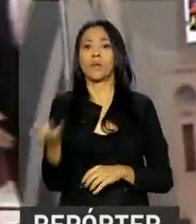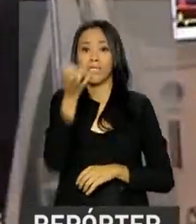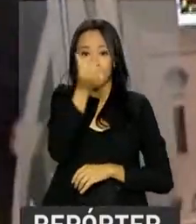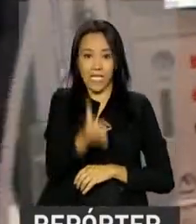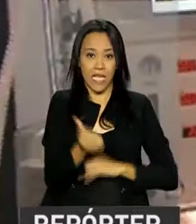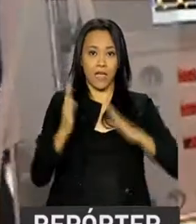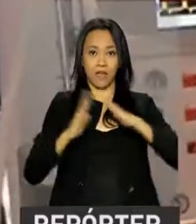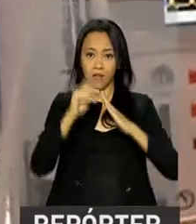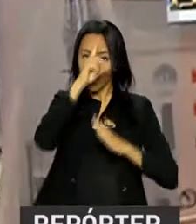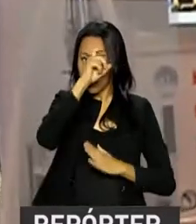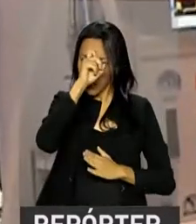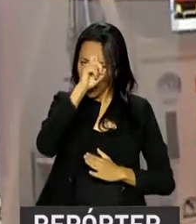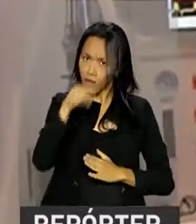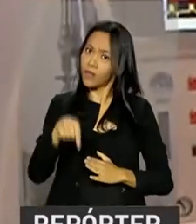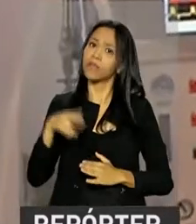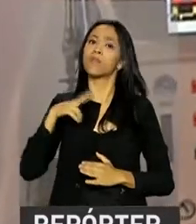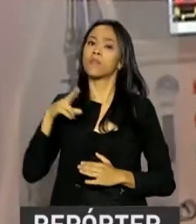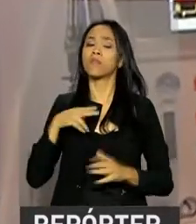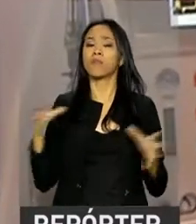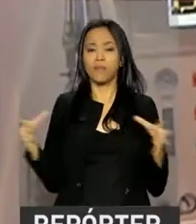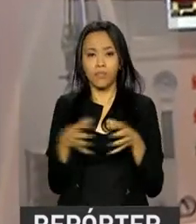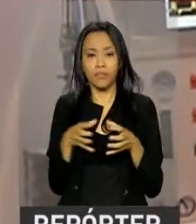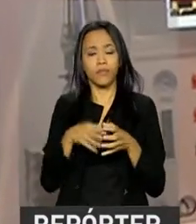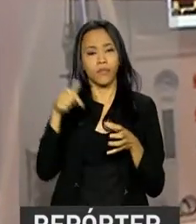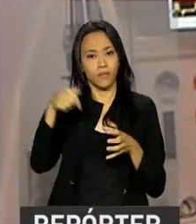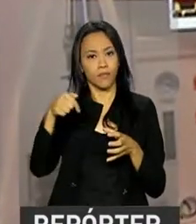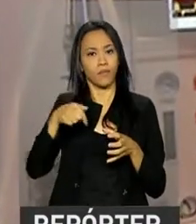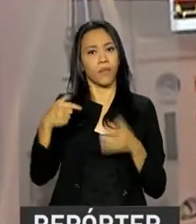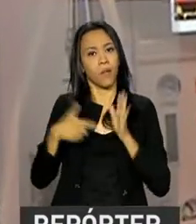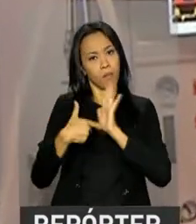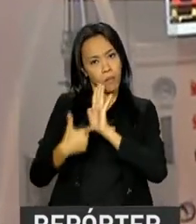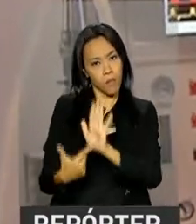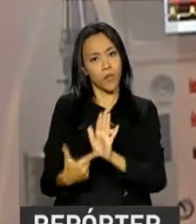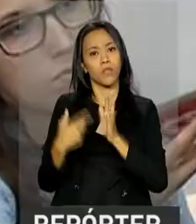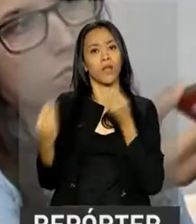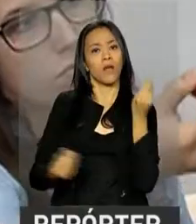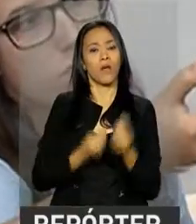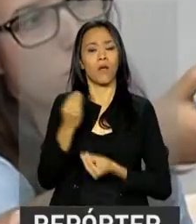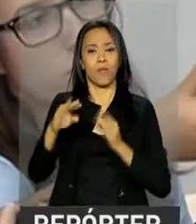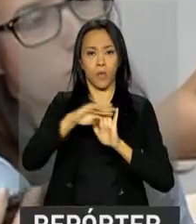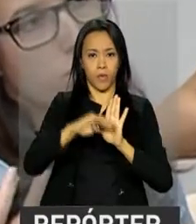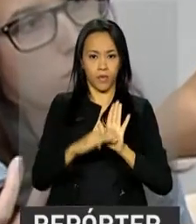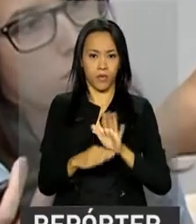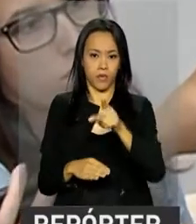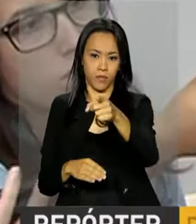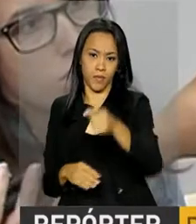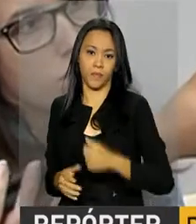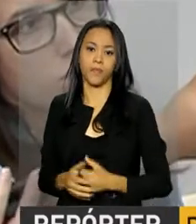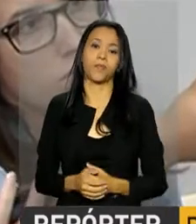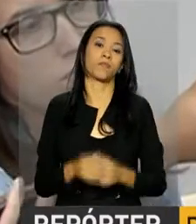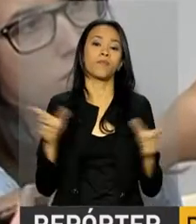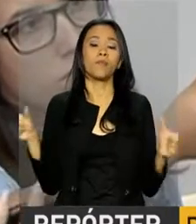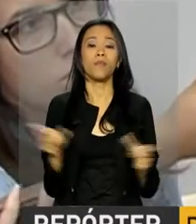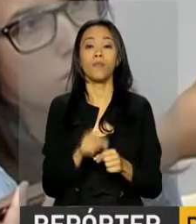trabalho filantrópico e atendimento de excelência reconhecidos pelo governo federal. O PROAD é